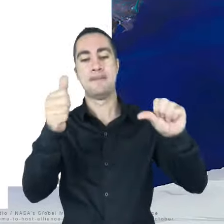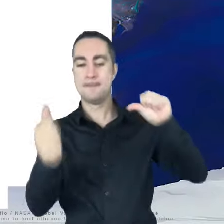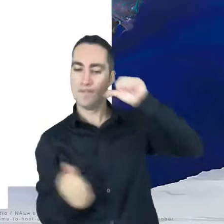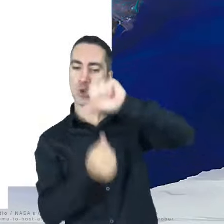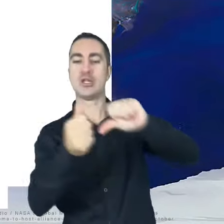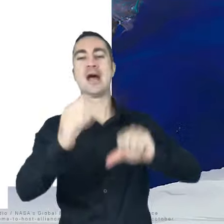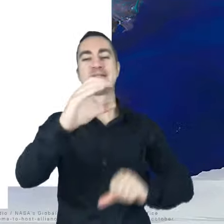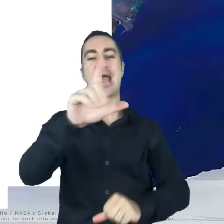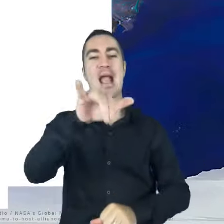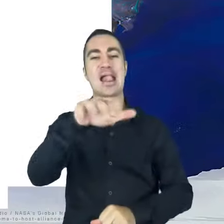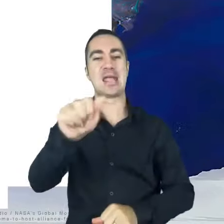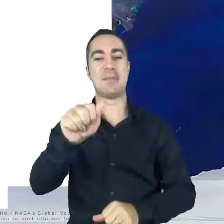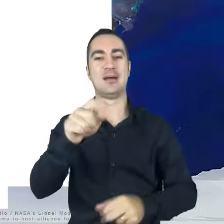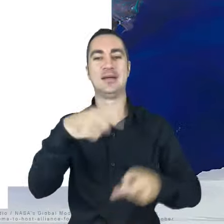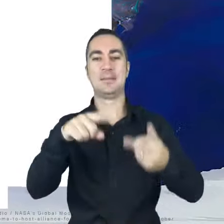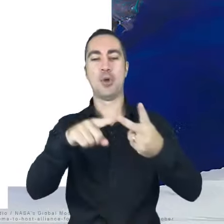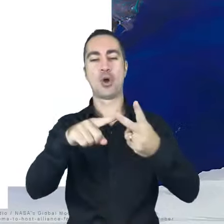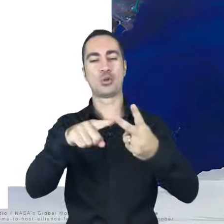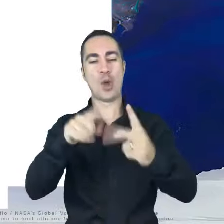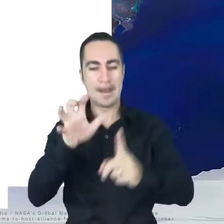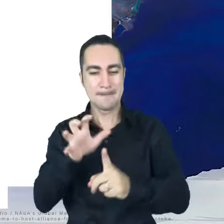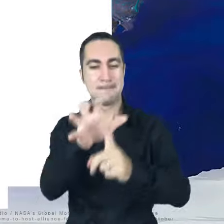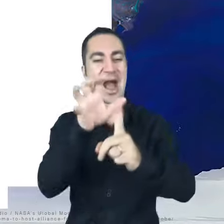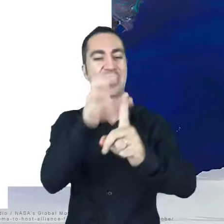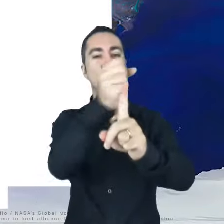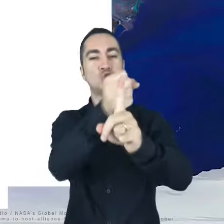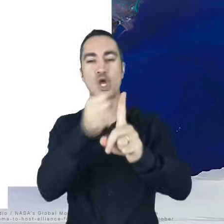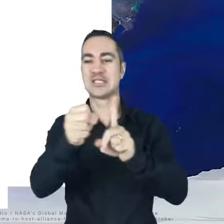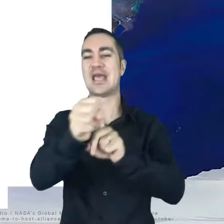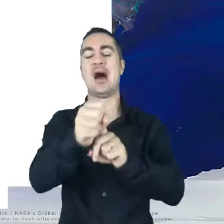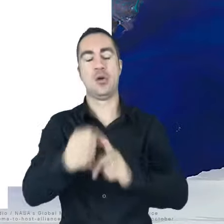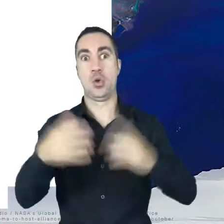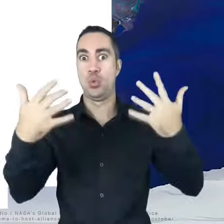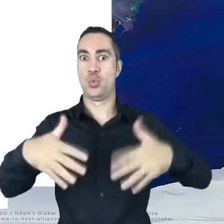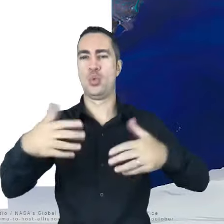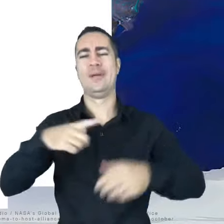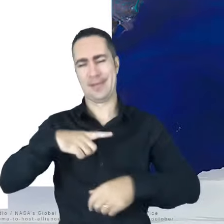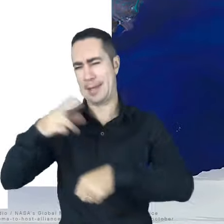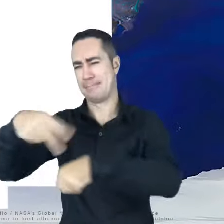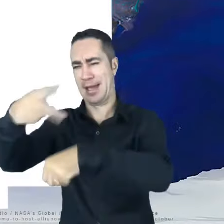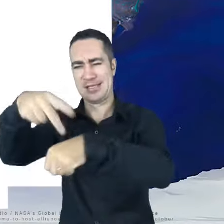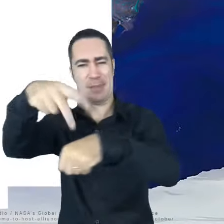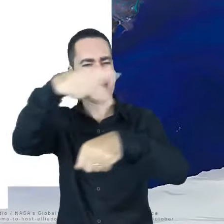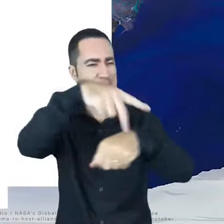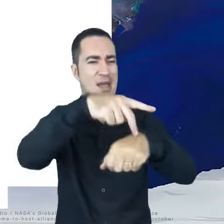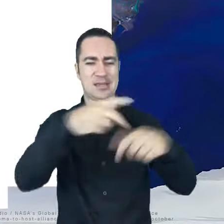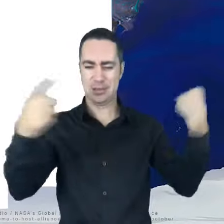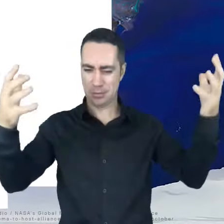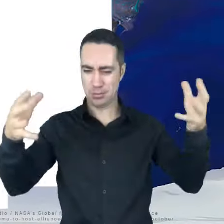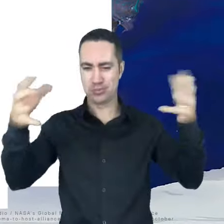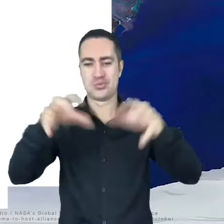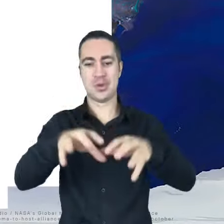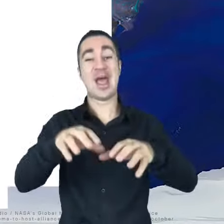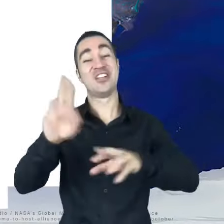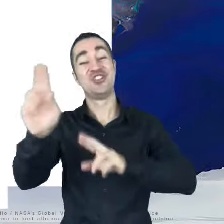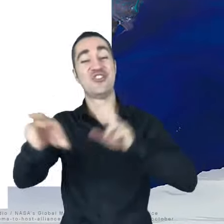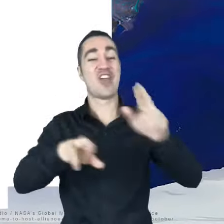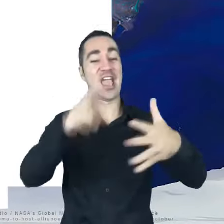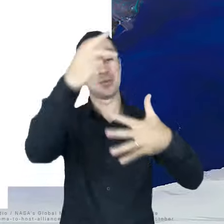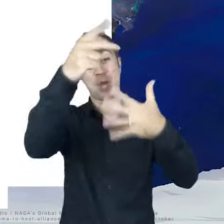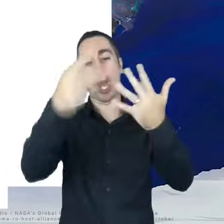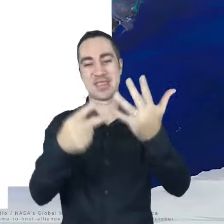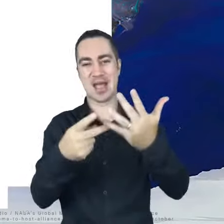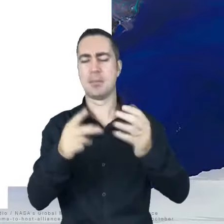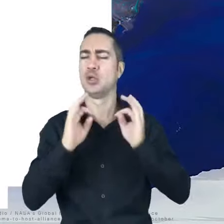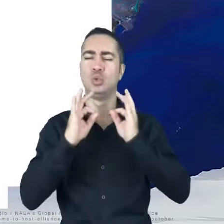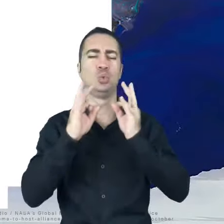social. Interessante. Lembrando que a gente tem gente de outros países participando, às vezes a prioridade é diferente. O que importa é que tudo é importante,